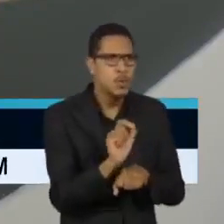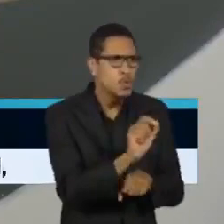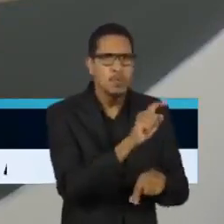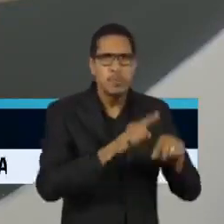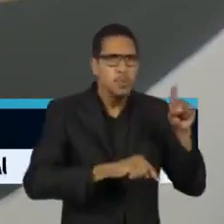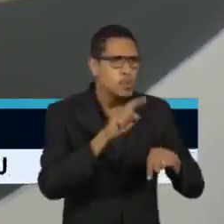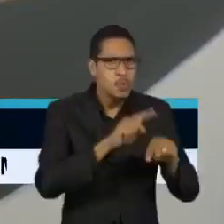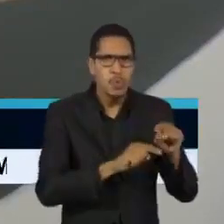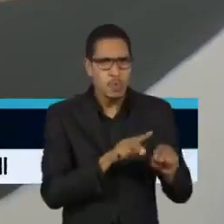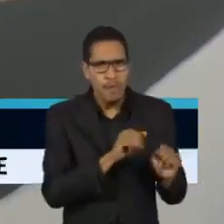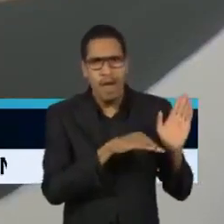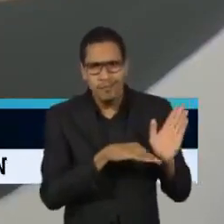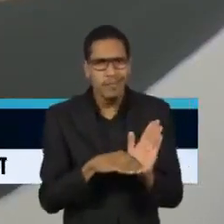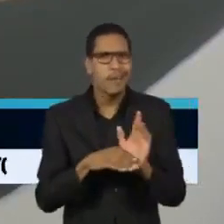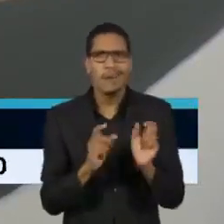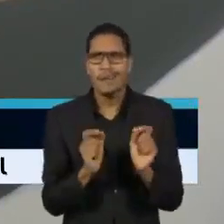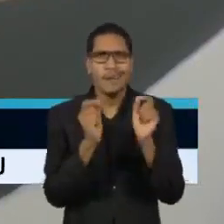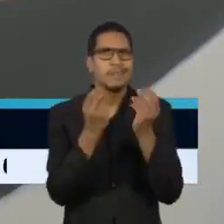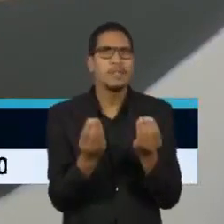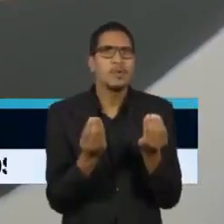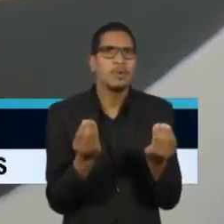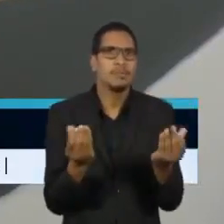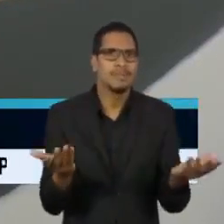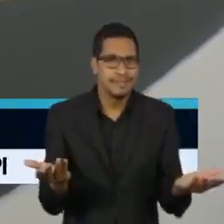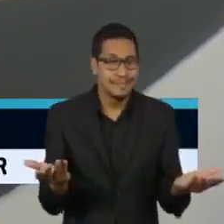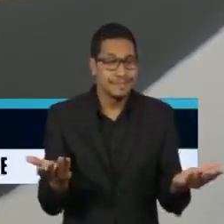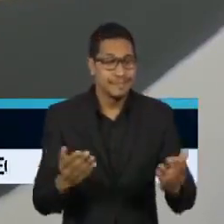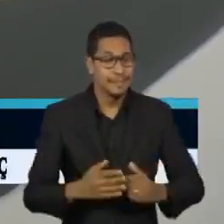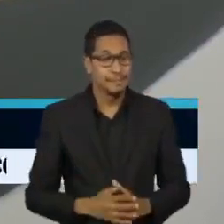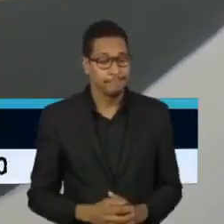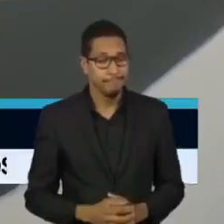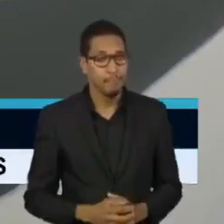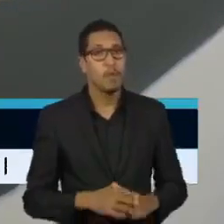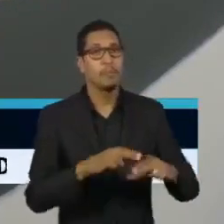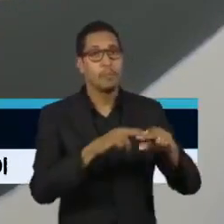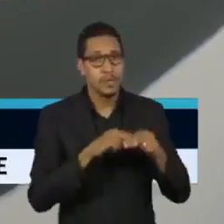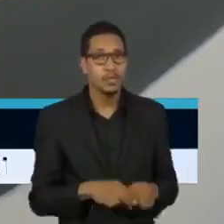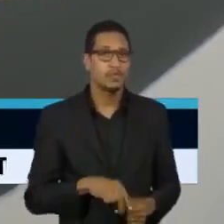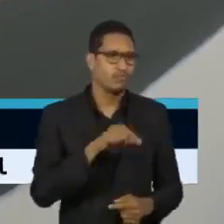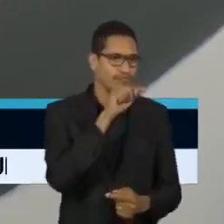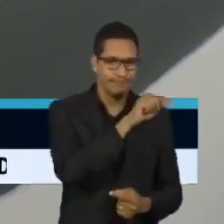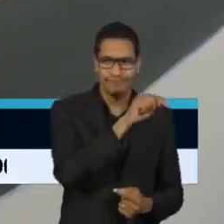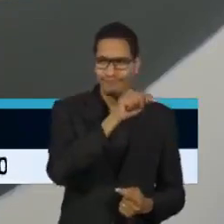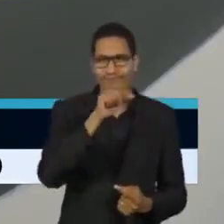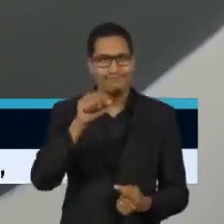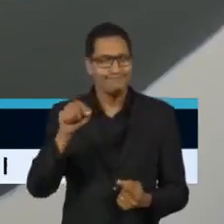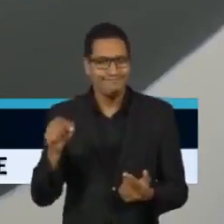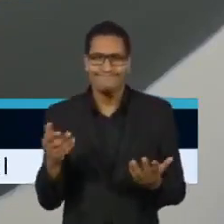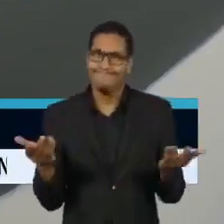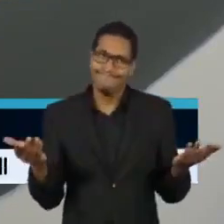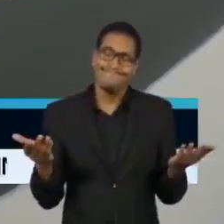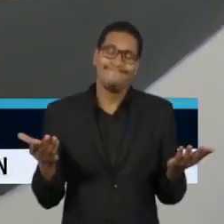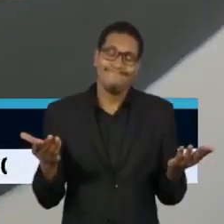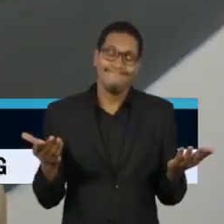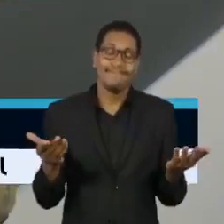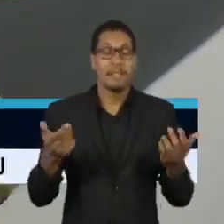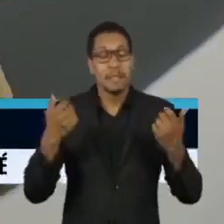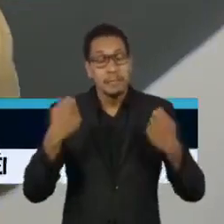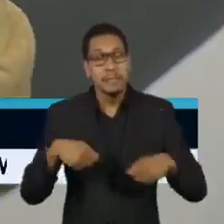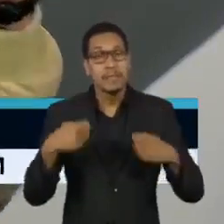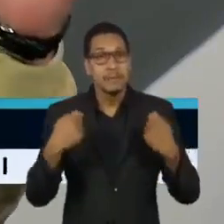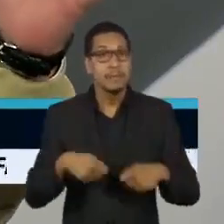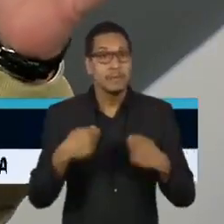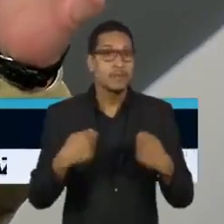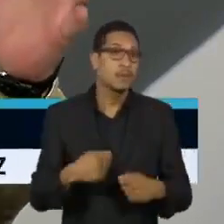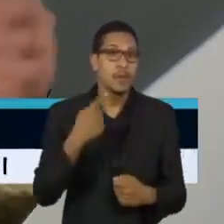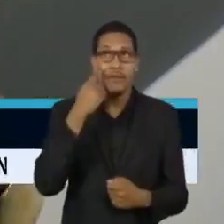para o tratamento do câncer. Eu acho que, frente a esses fatos todos, nós temos que buscar